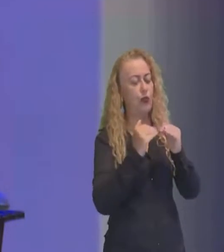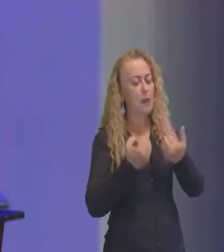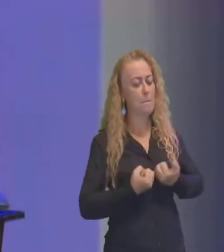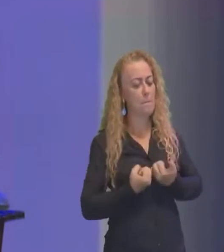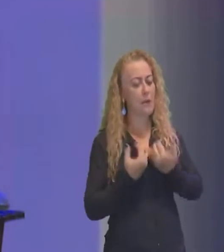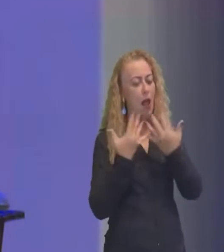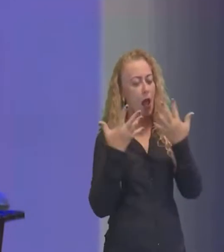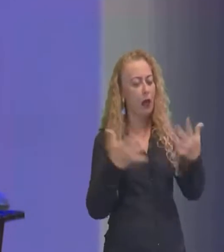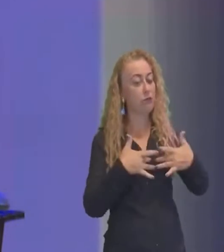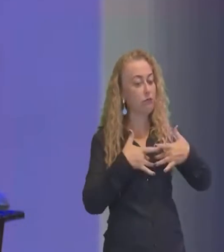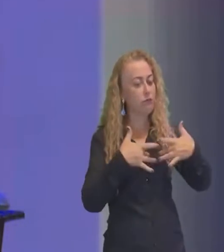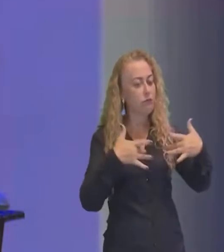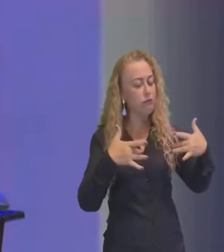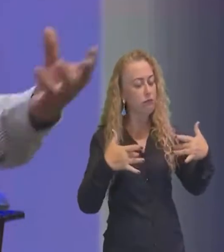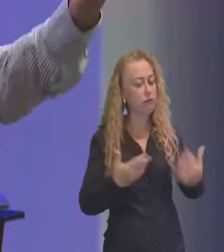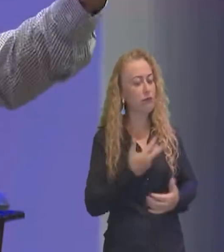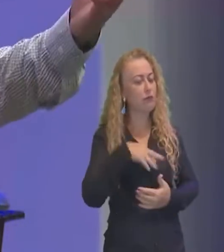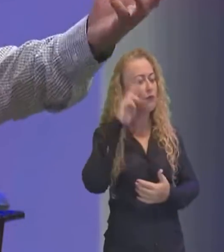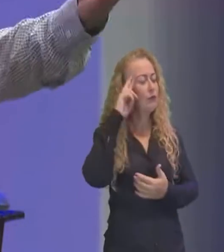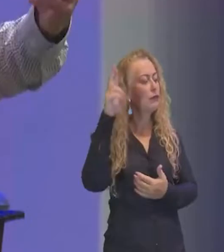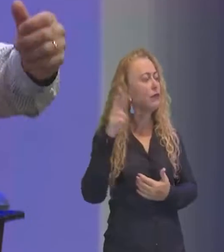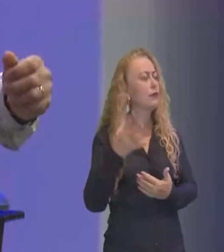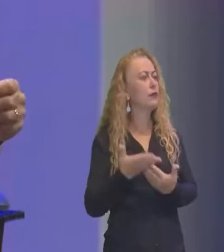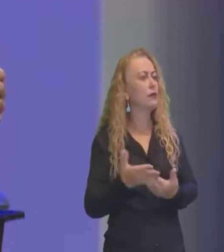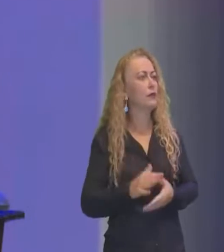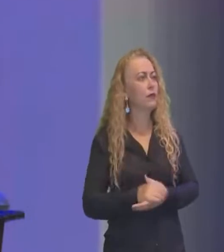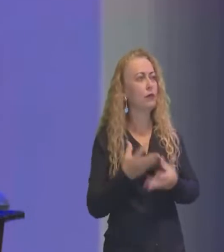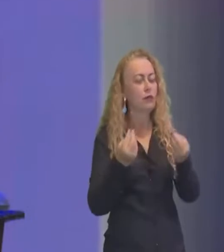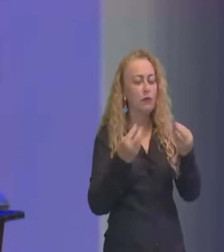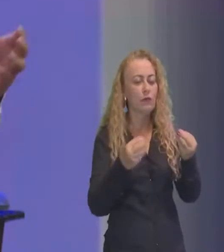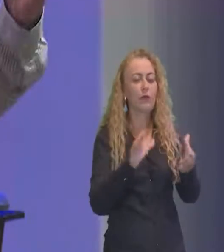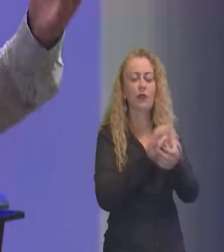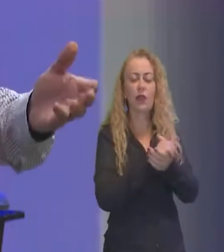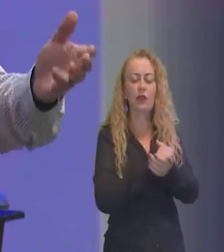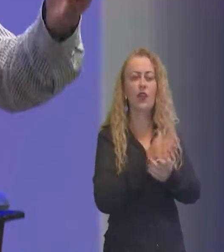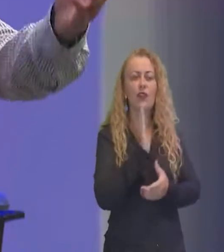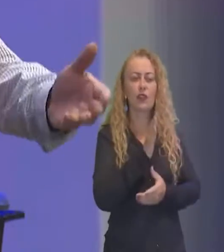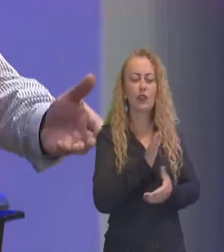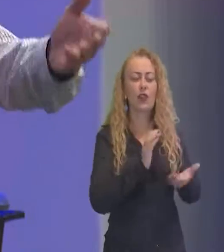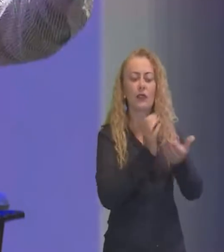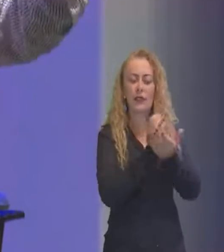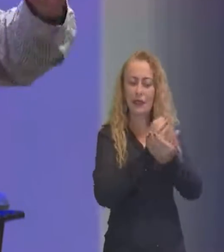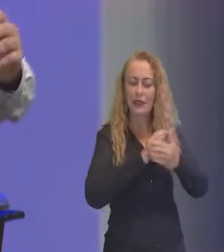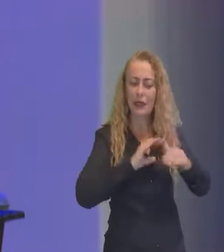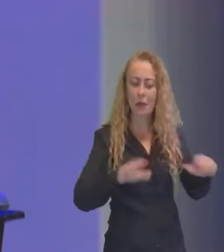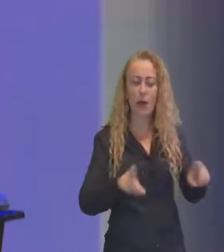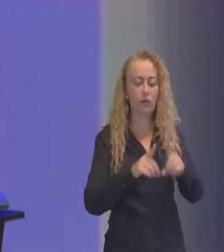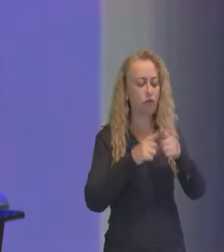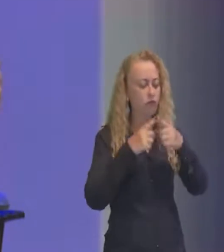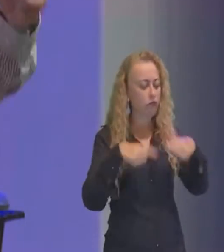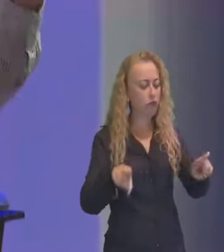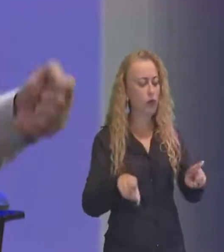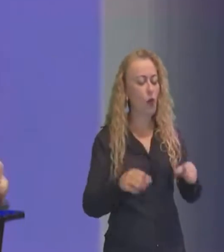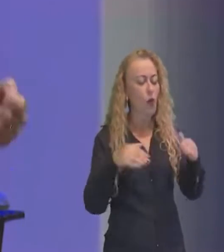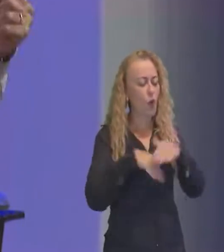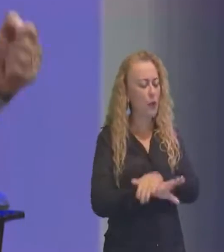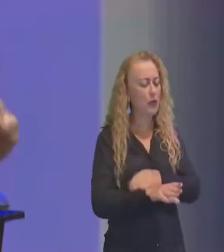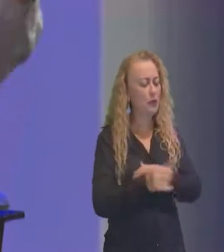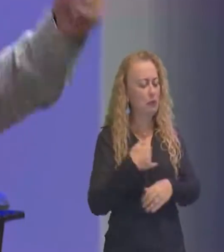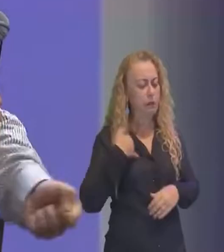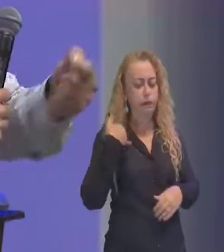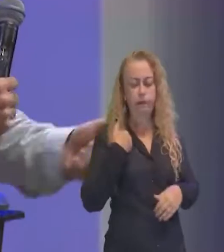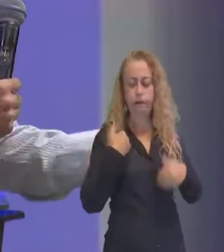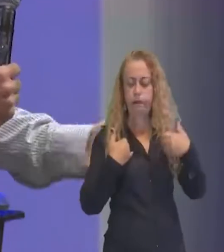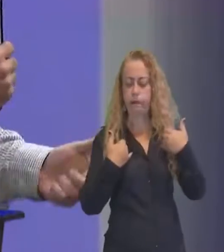pela misericórdia do Senhor. Quantos casais eu já vi separar por causa dessa falta de humildade? Porque a pessoa